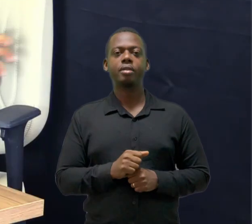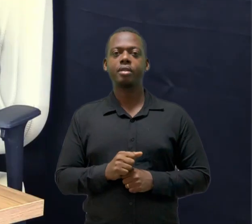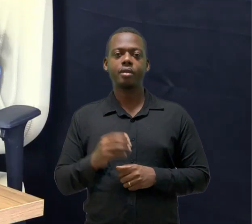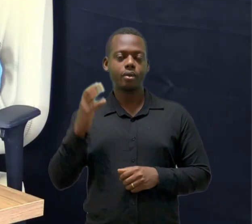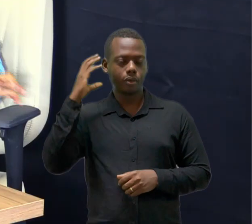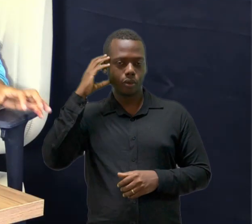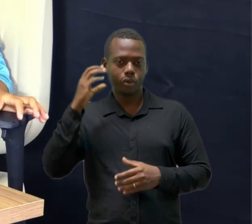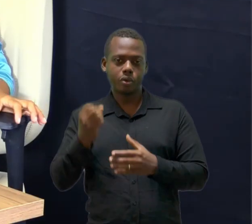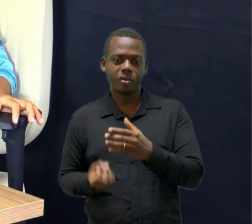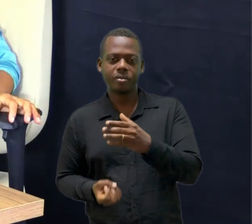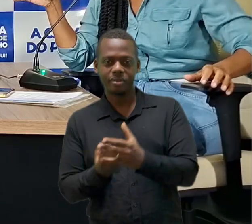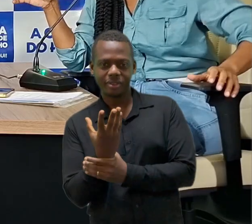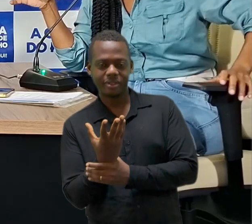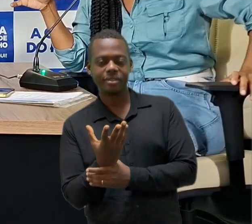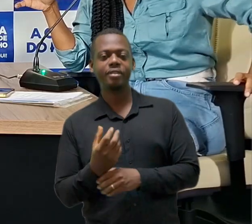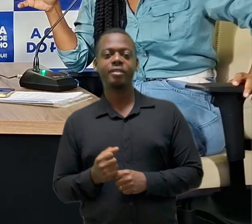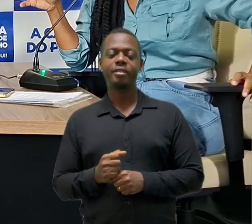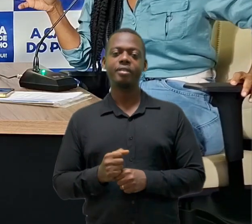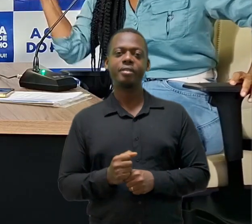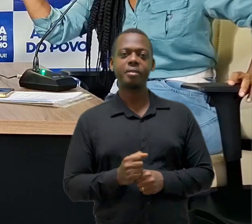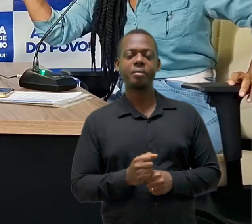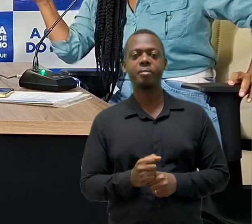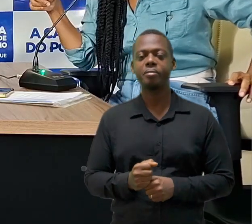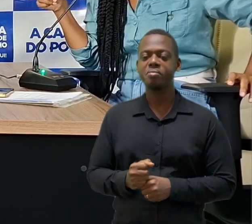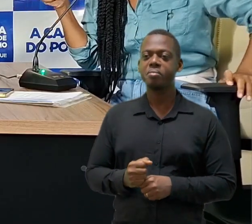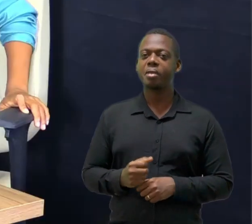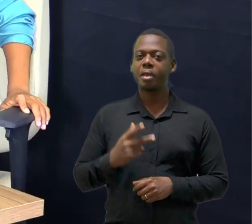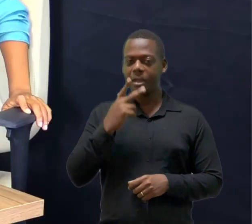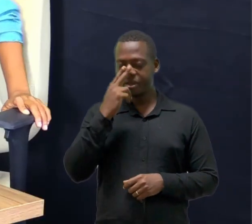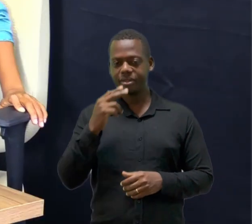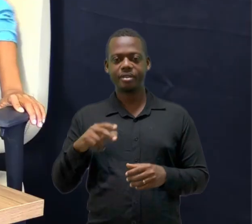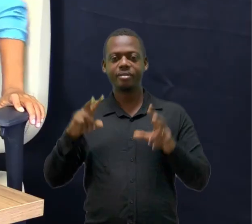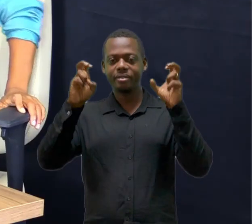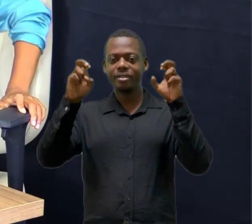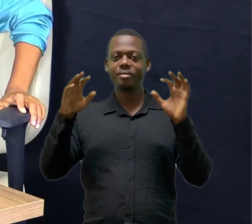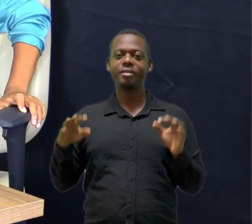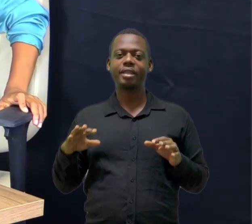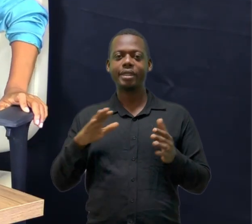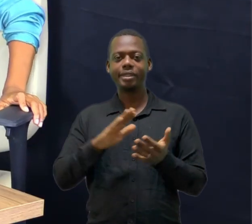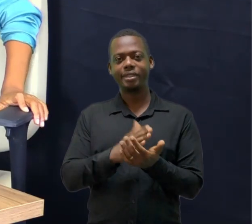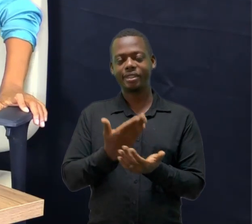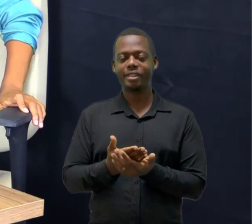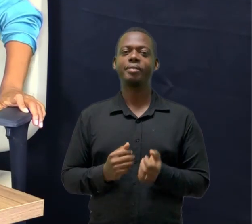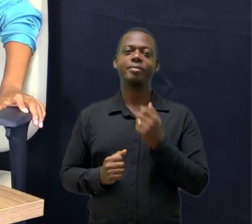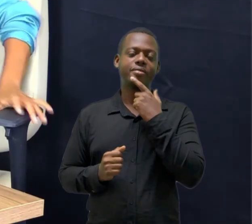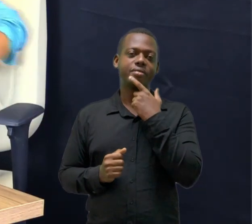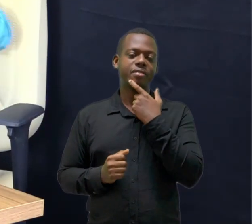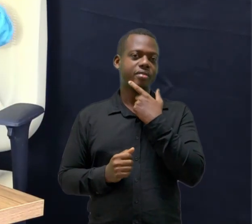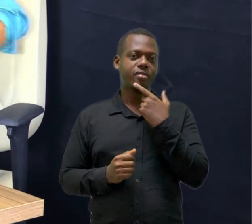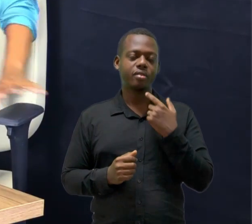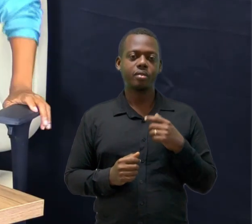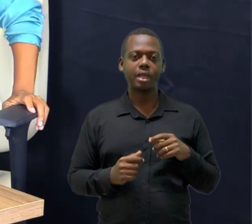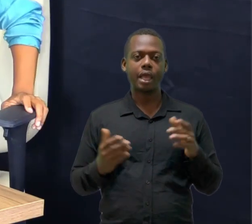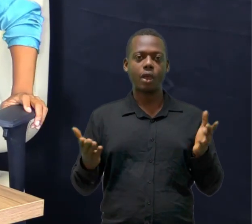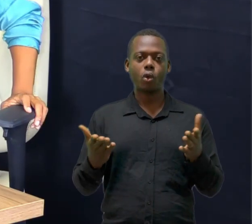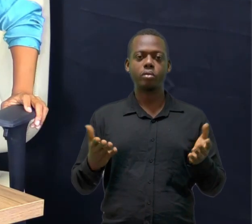torno dessa aqui, é. não foi? Parece que sim. Parece que sim. O propósito aqui é porque a gente vai ter um grande despertar